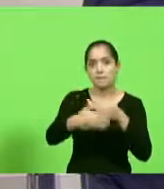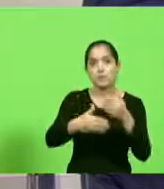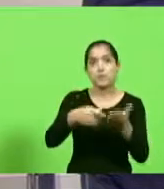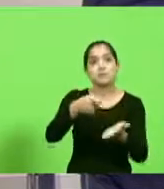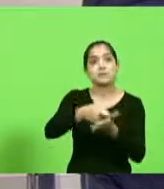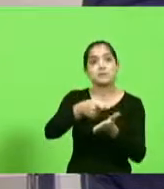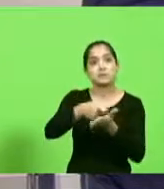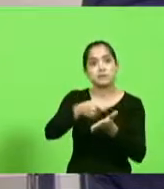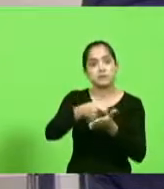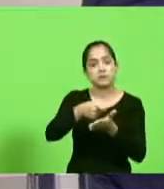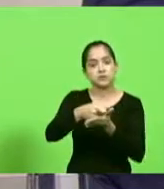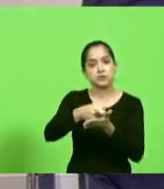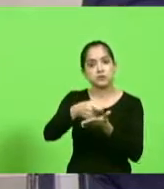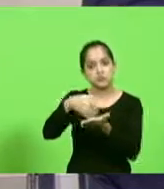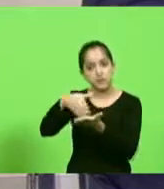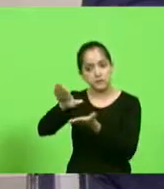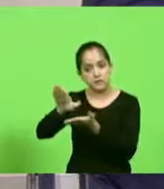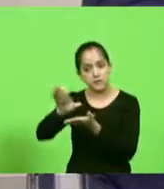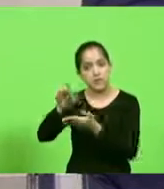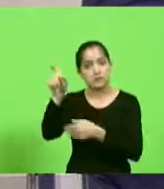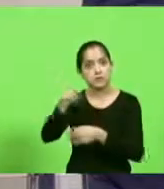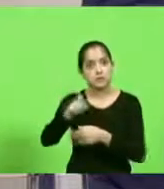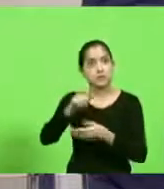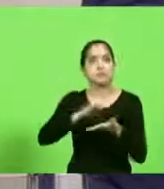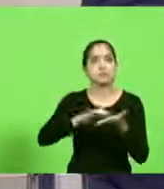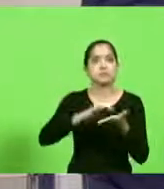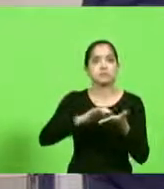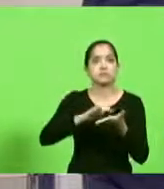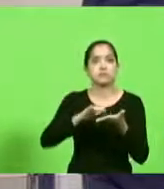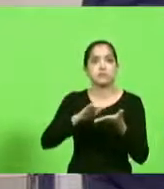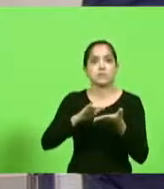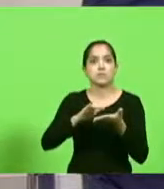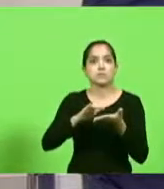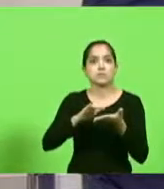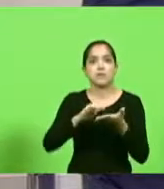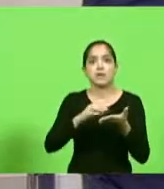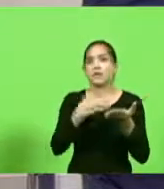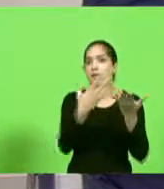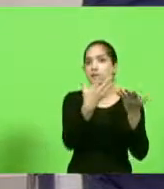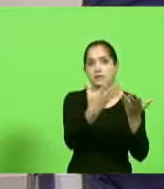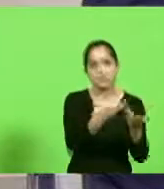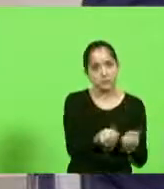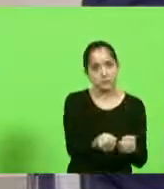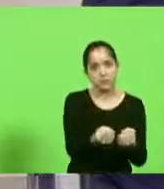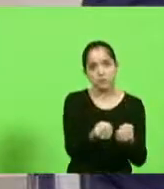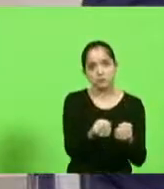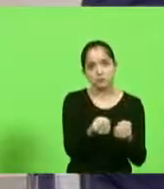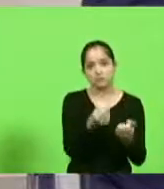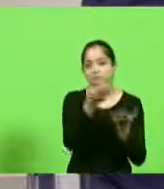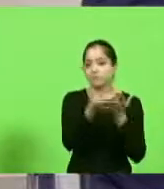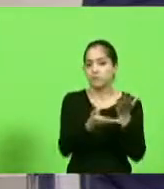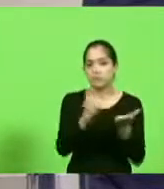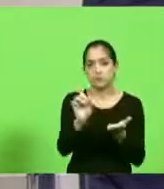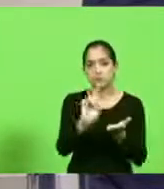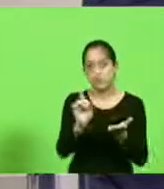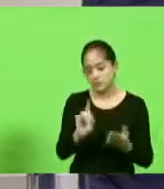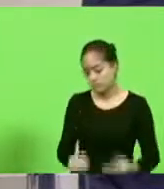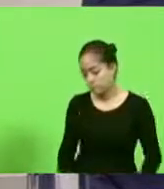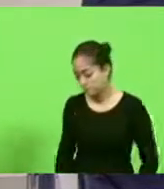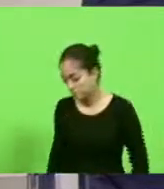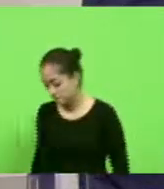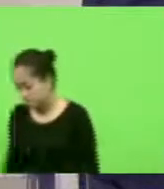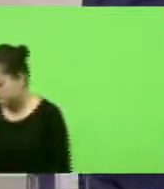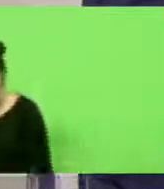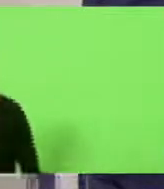exigiu a saída do ex-secretário que não atendeu um parlamentar. E o Tiago, queira ou